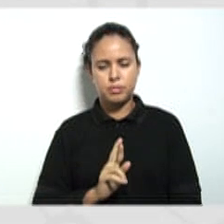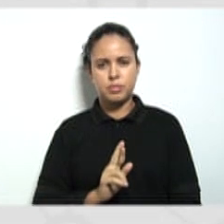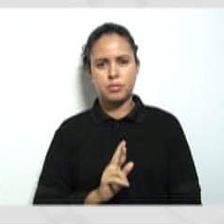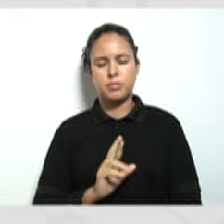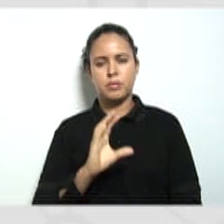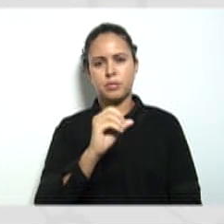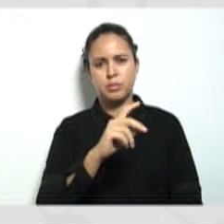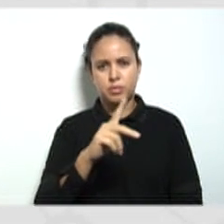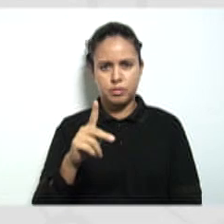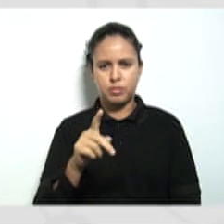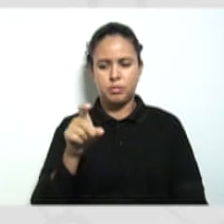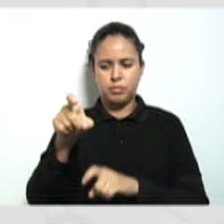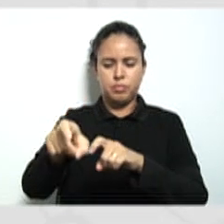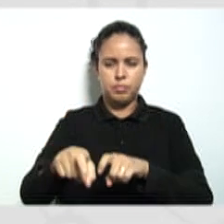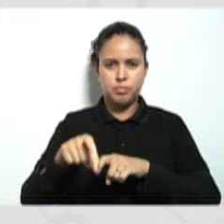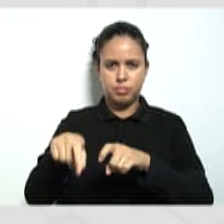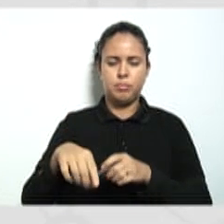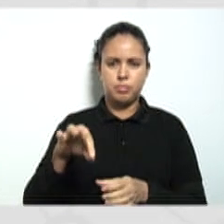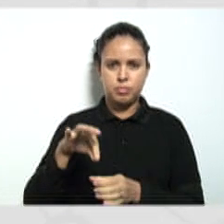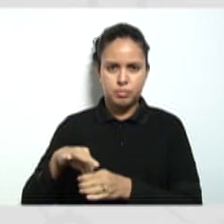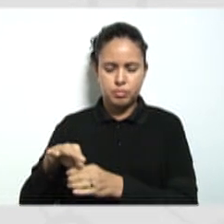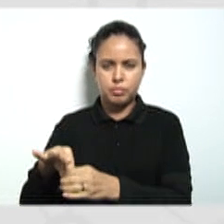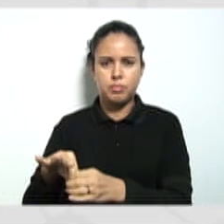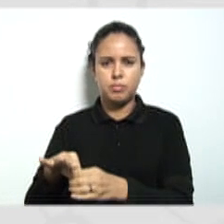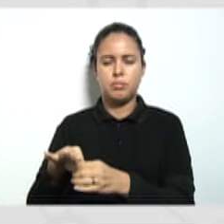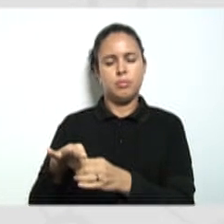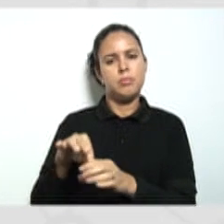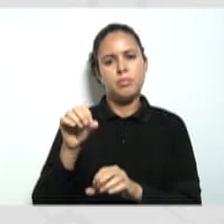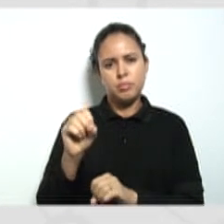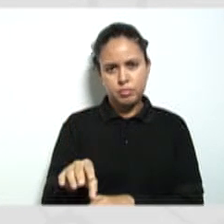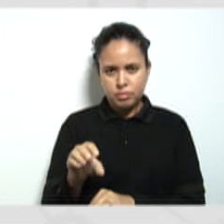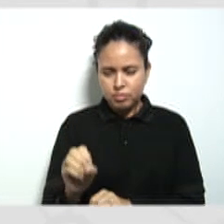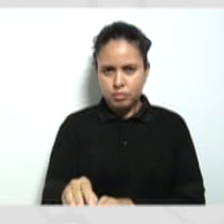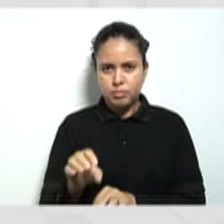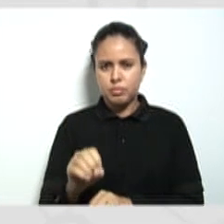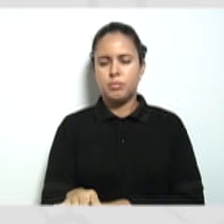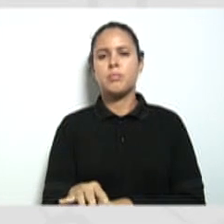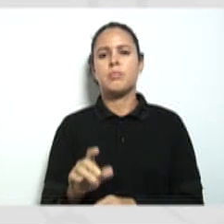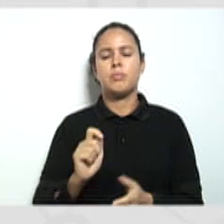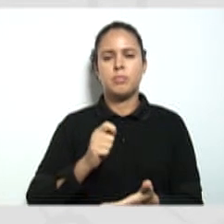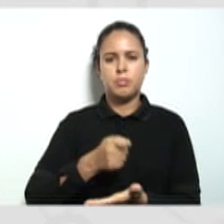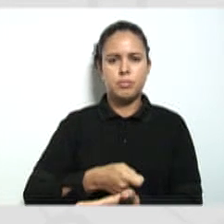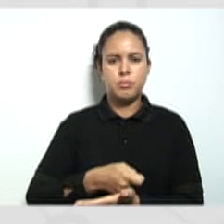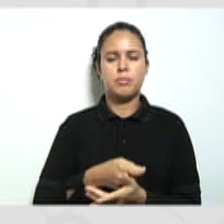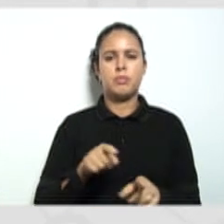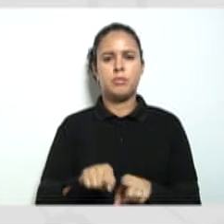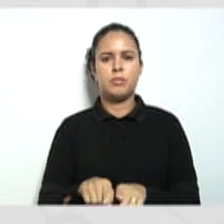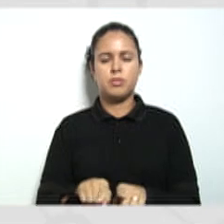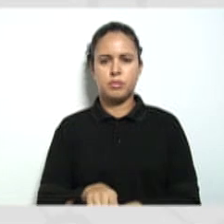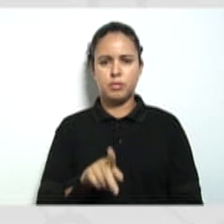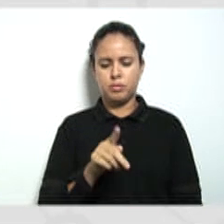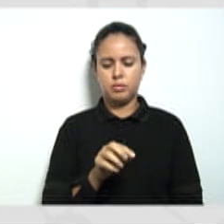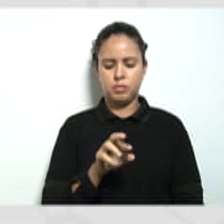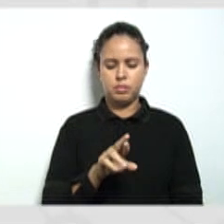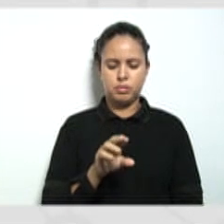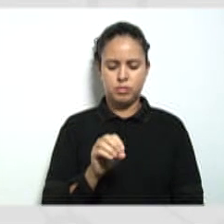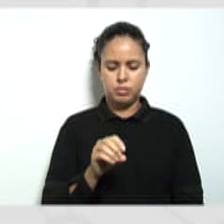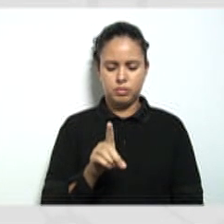cooperativas agropecuárias, de consumo, educacional, e eu acho que é de produção essa última aqui que ela